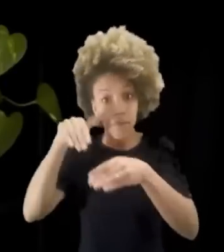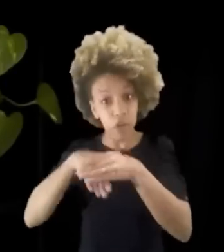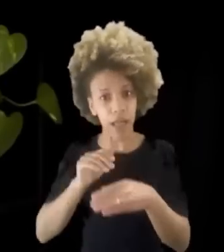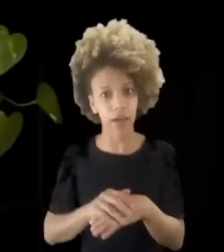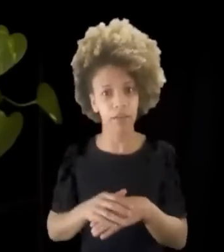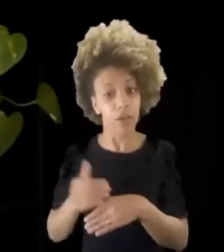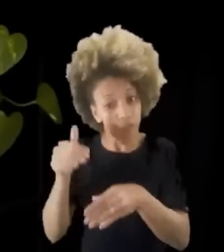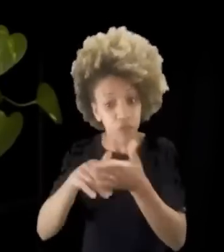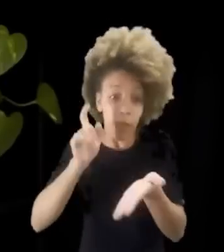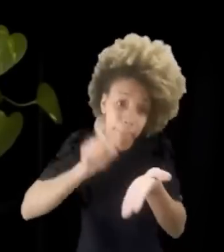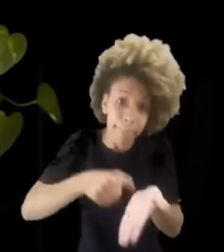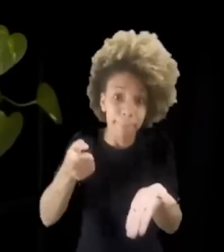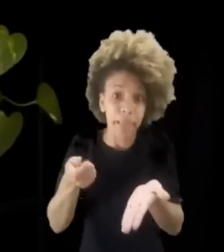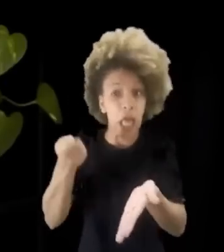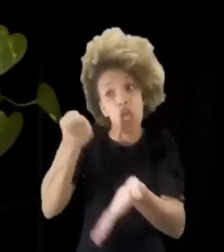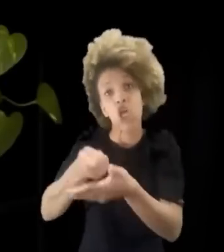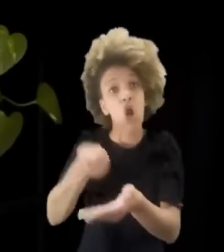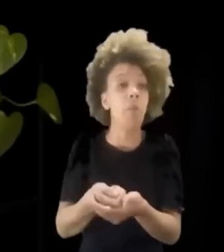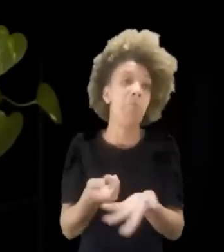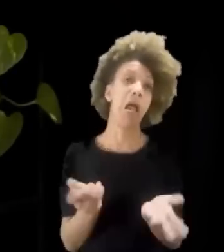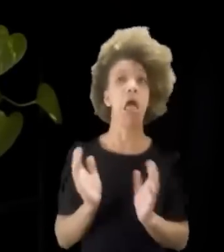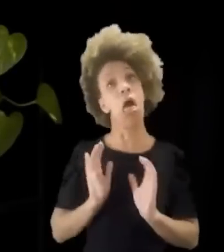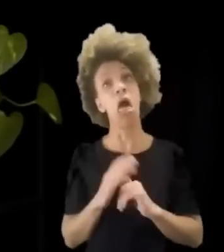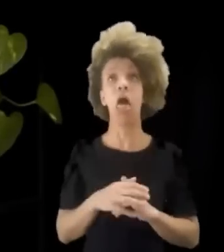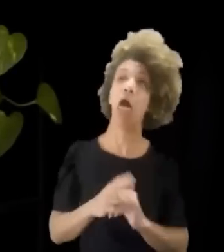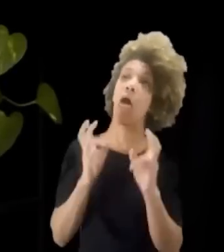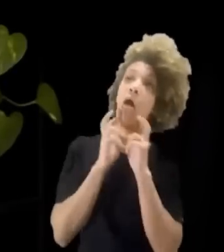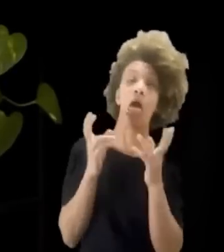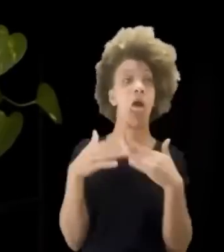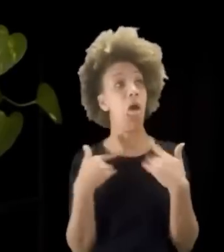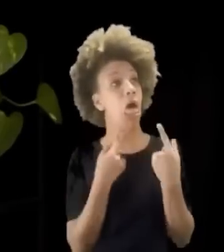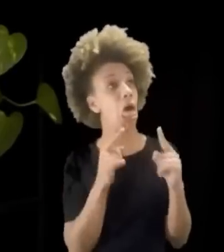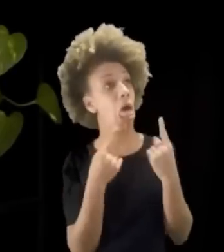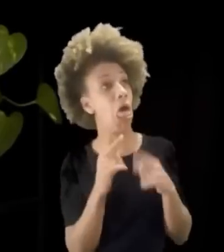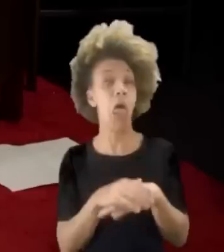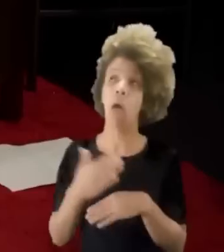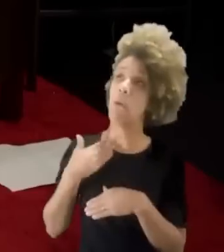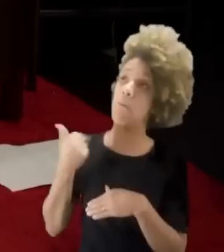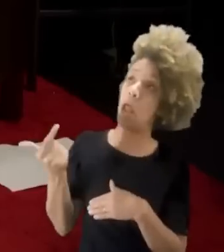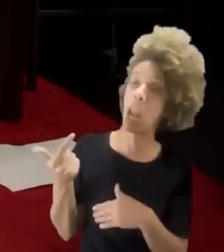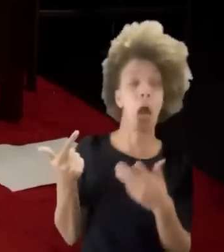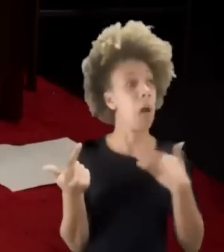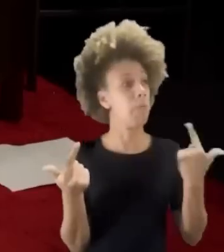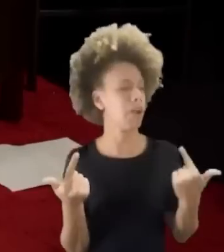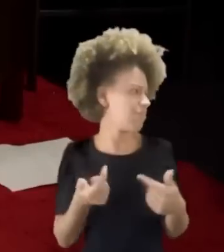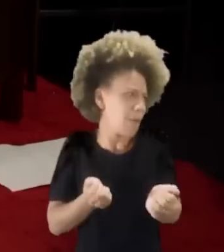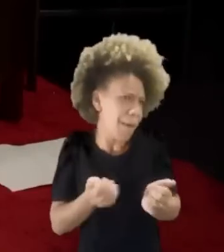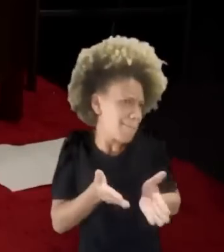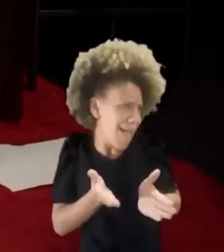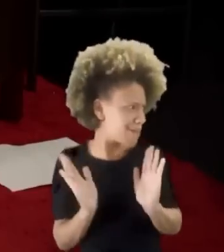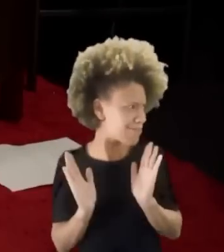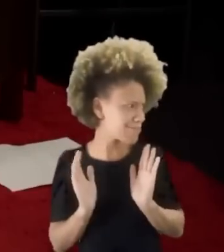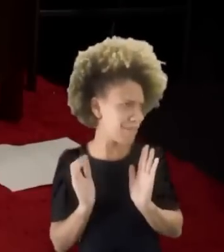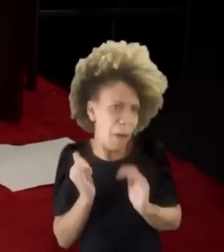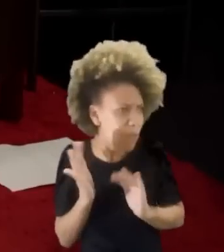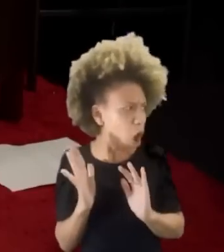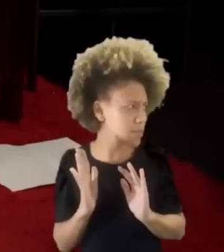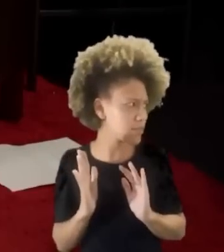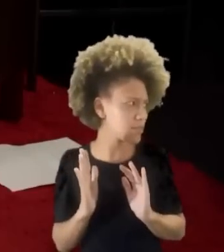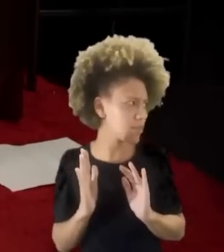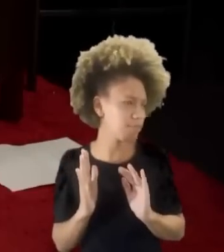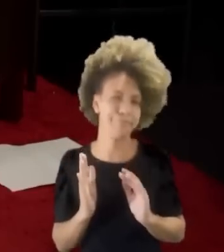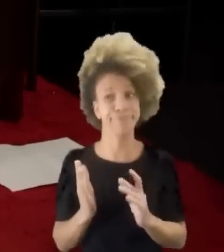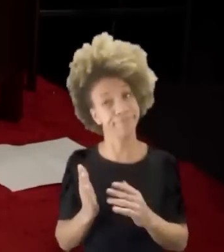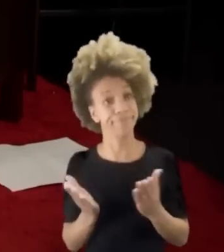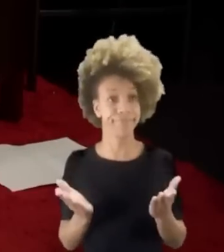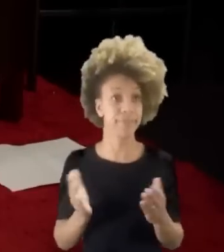tem que votar vamos votar Aperta o botão e cobra não vai ficar ô meu Deus o meu é melhor do que isso é uma bosta isso é uma